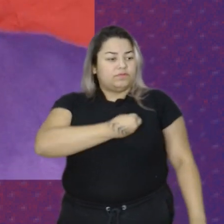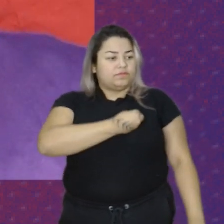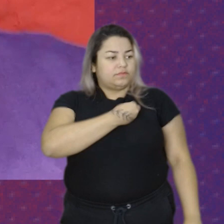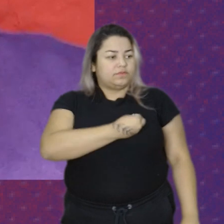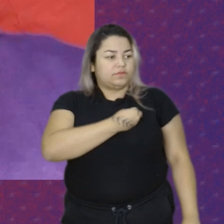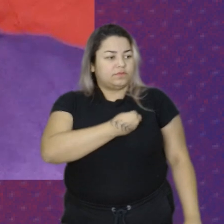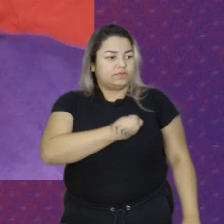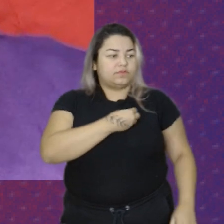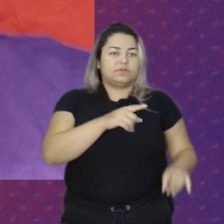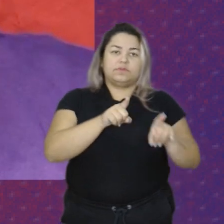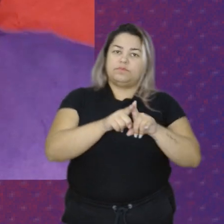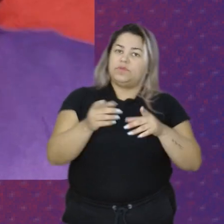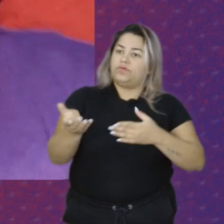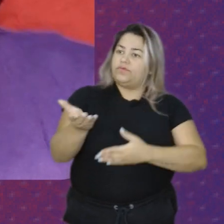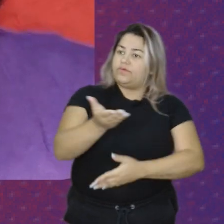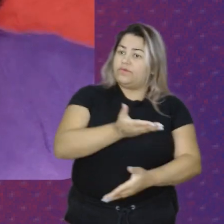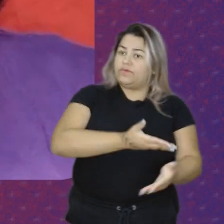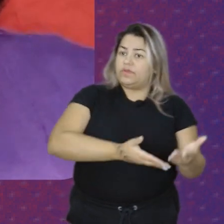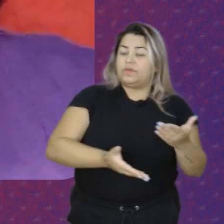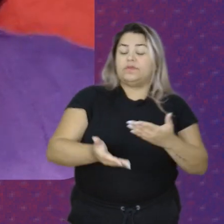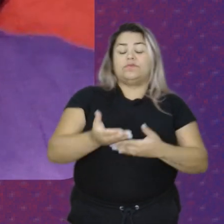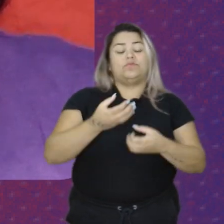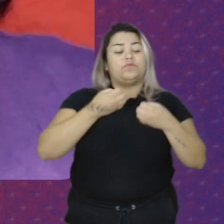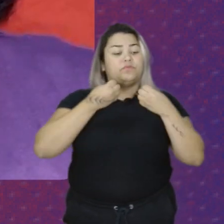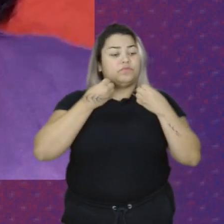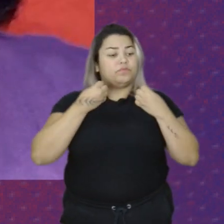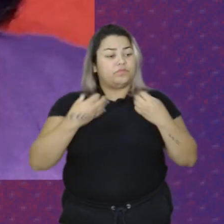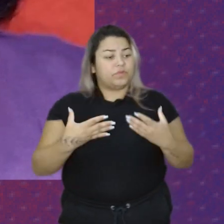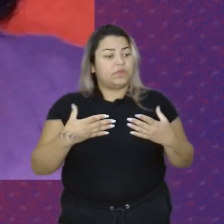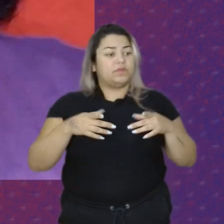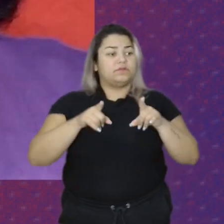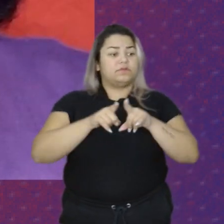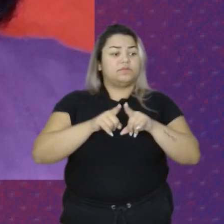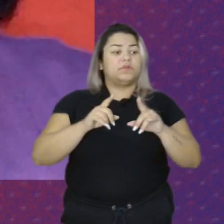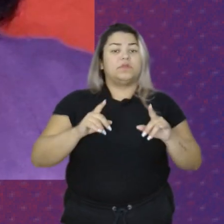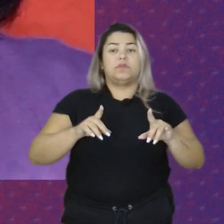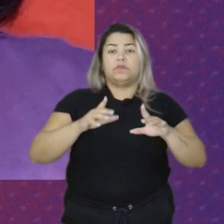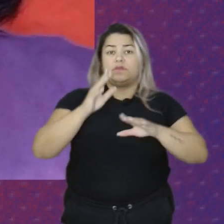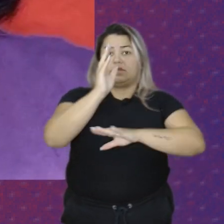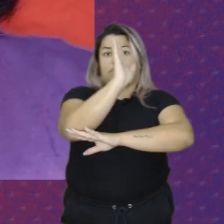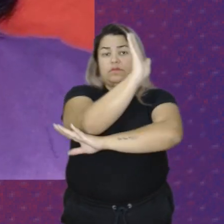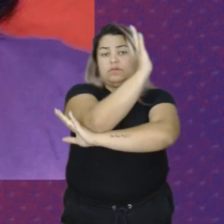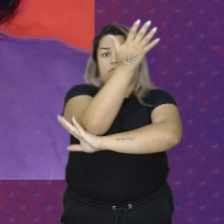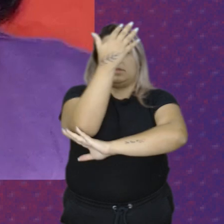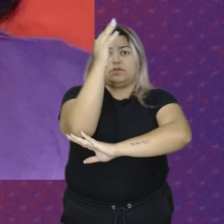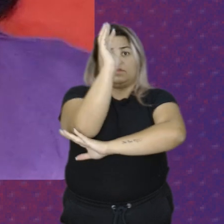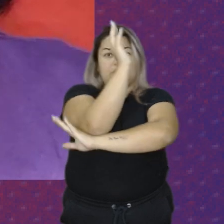e conviver de bem com a natureza. Você